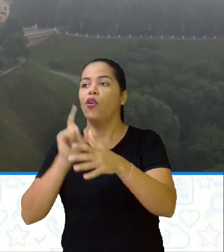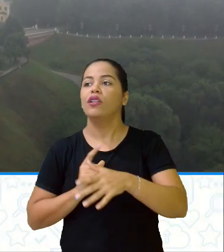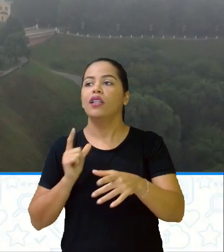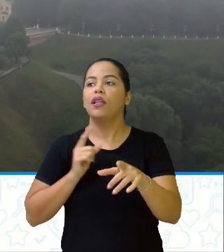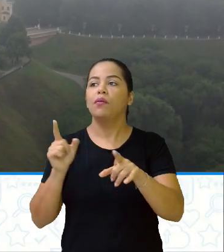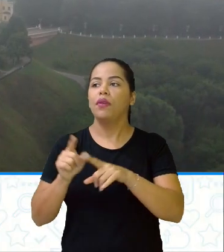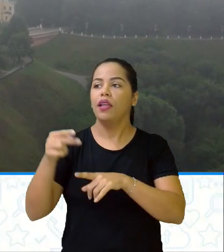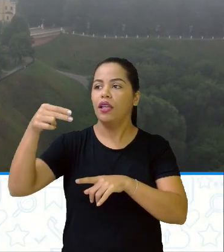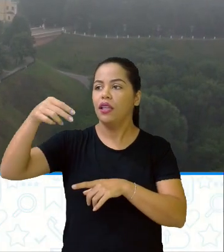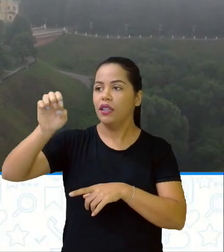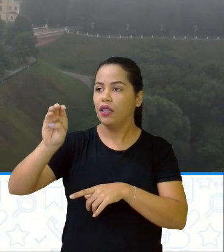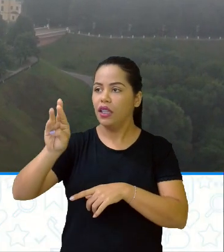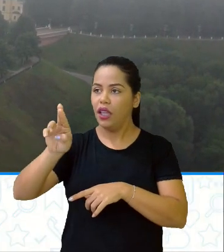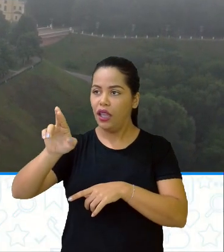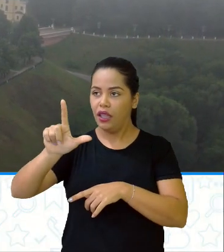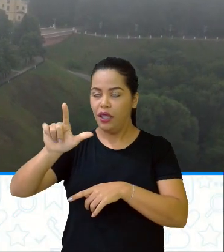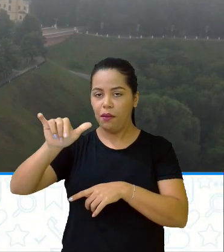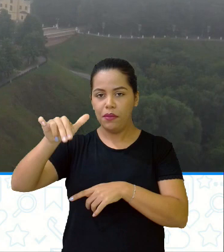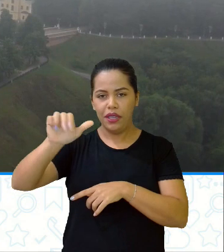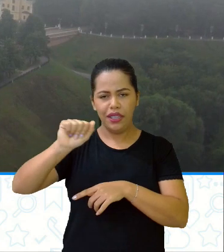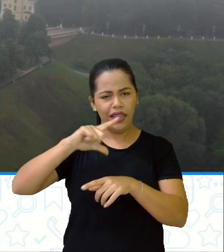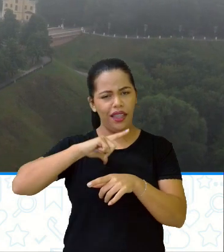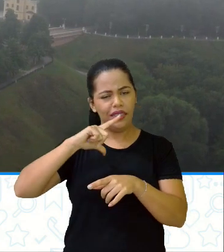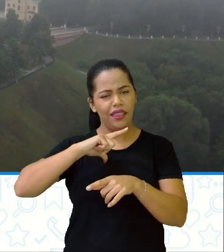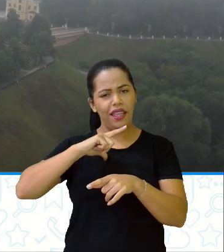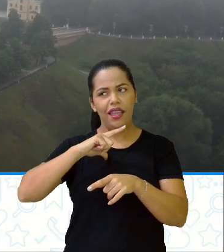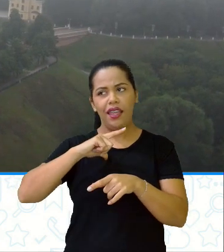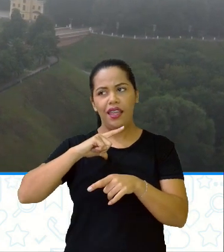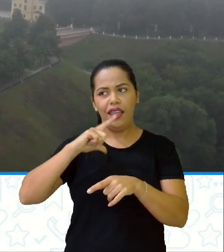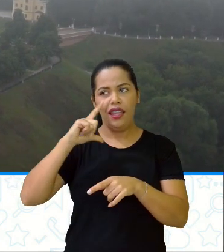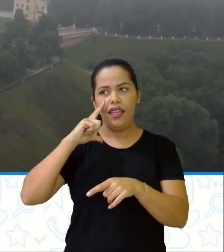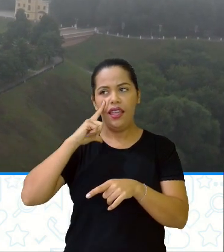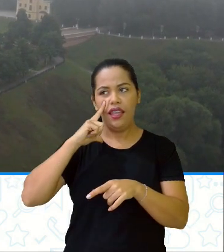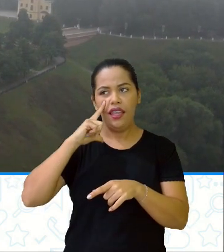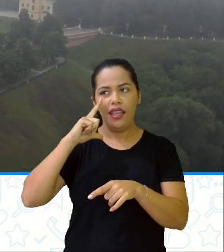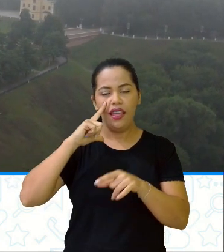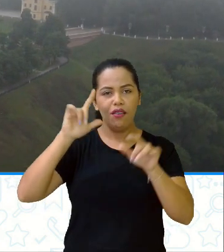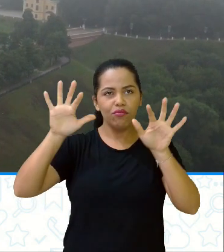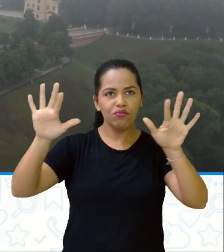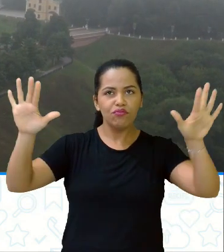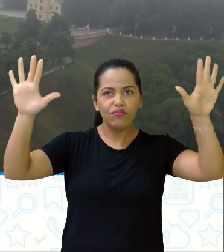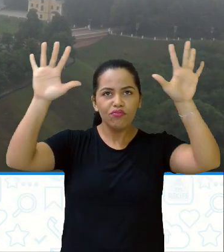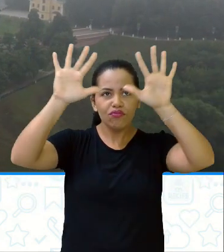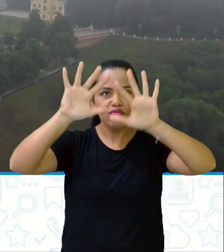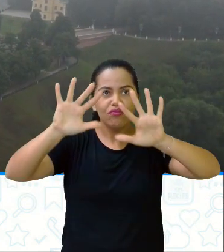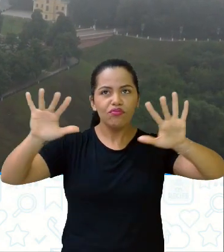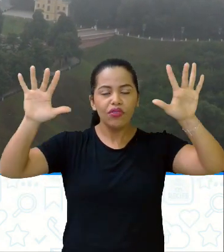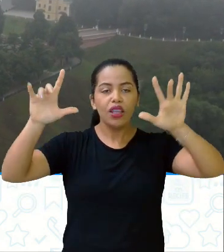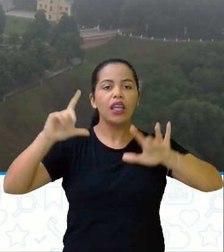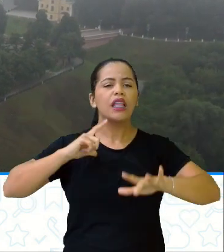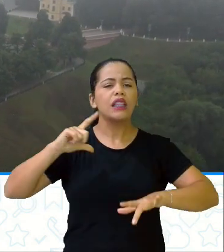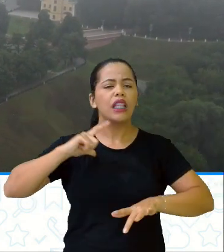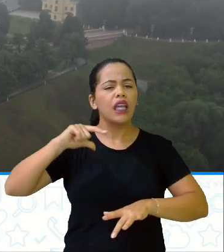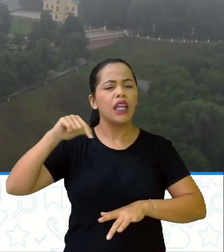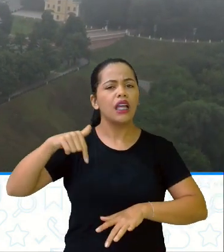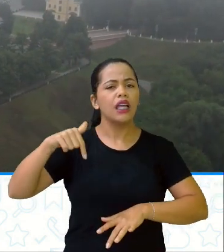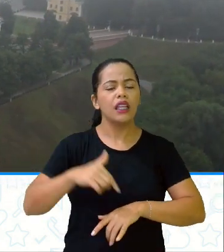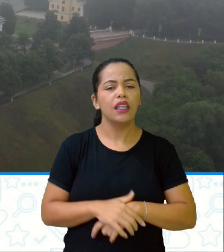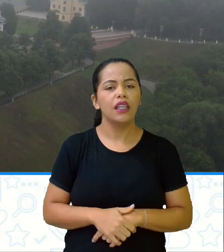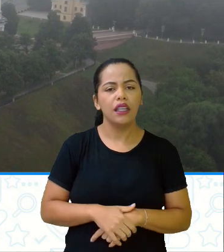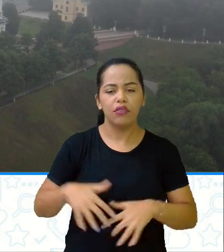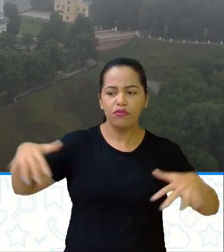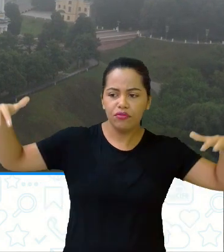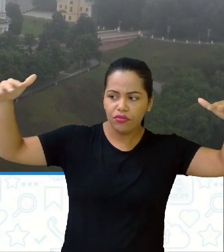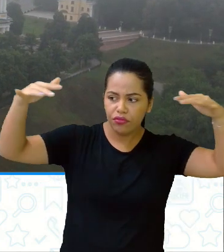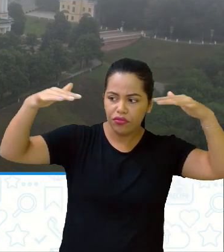neblina? Aonde aqui em Pernambuco? Será que você sabe algum local que tem neblina aqui em Pernambuco? Será que já